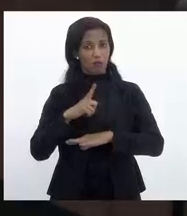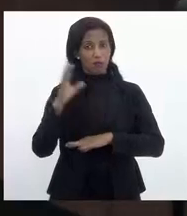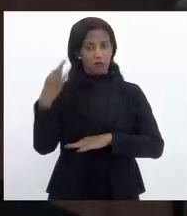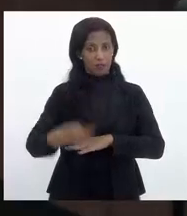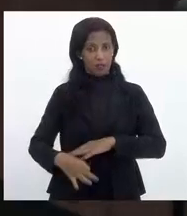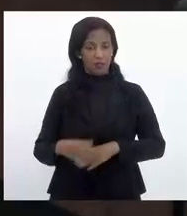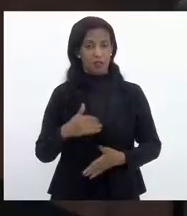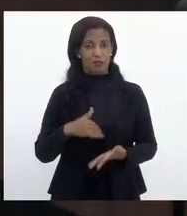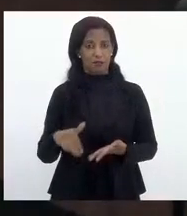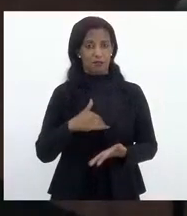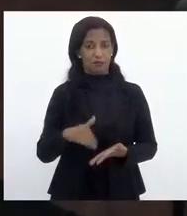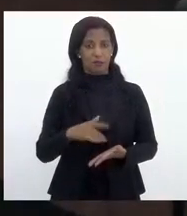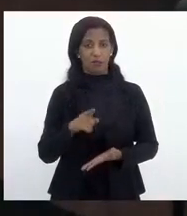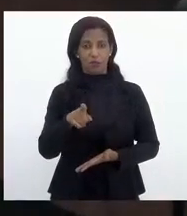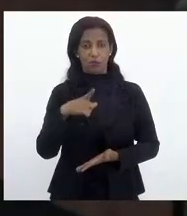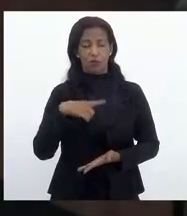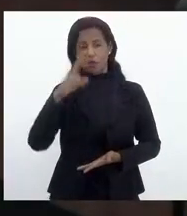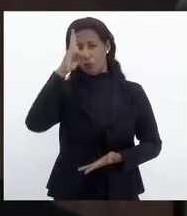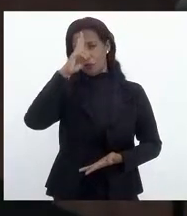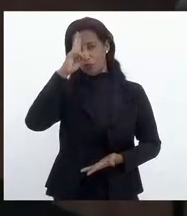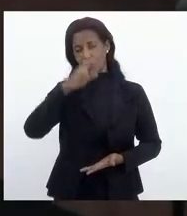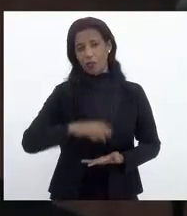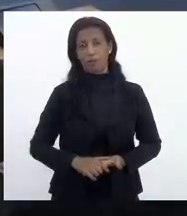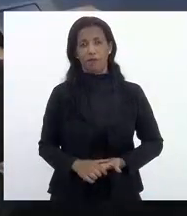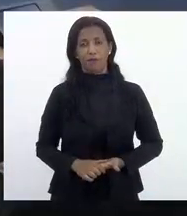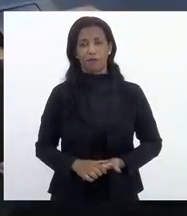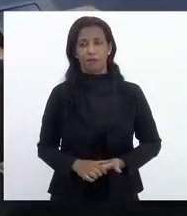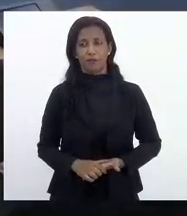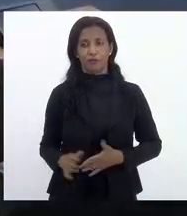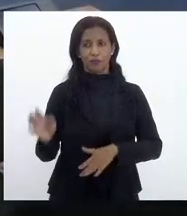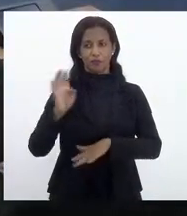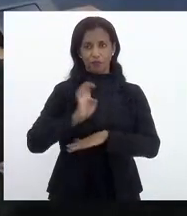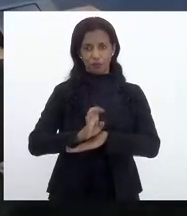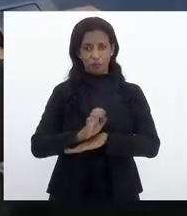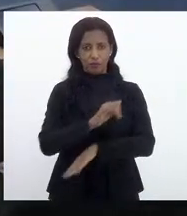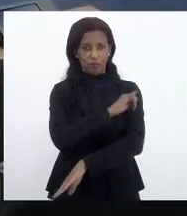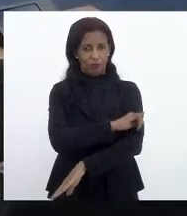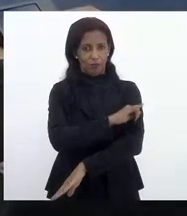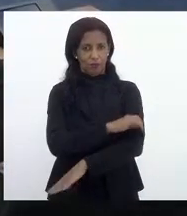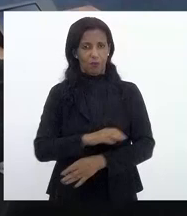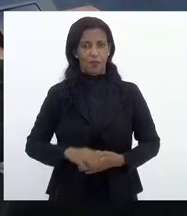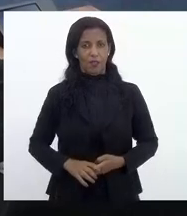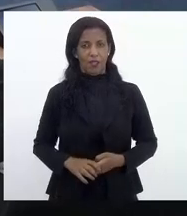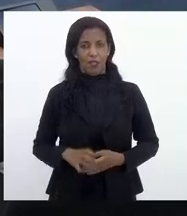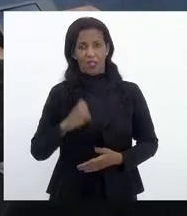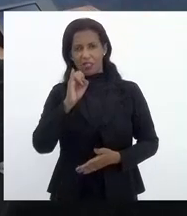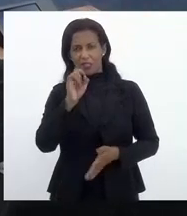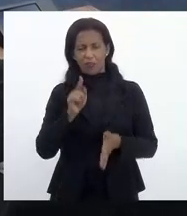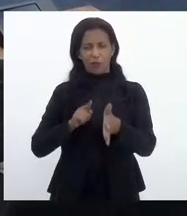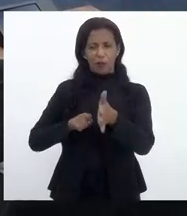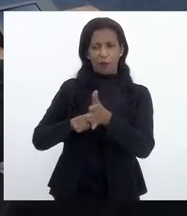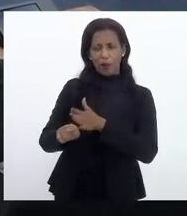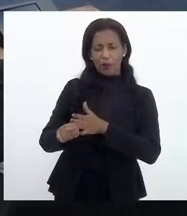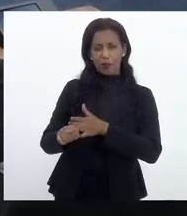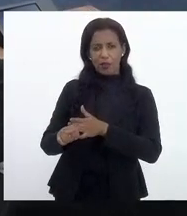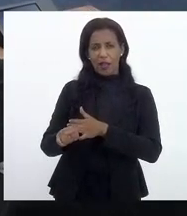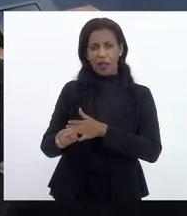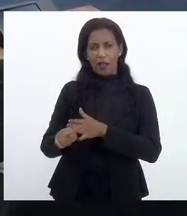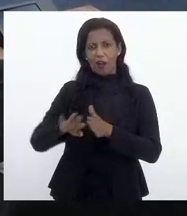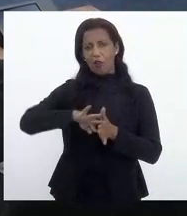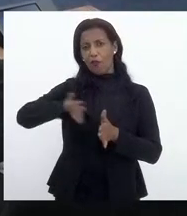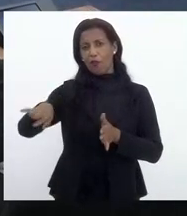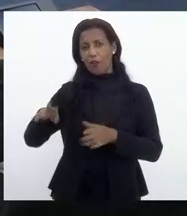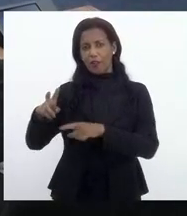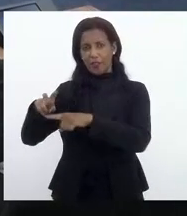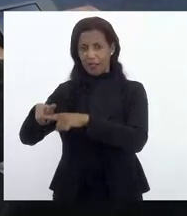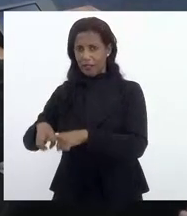certeza secretário que o senhor que tem uma história no estado do Rio de Janeiro se fosse consultado sem estar na cadeira do estado